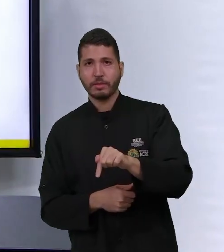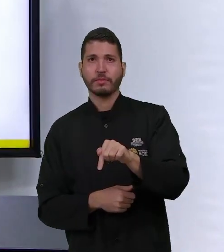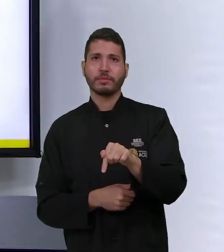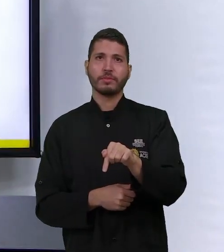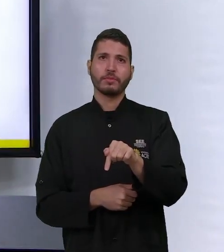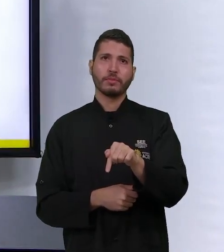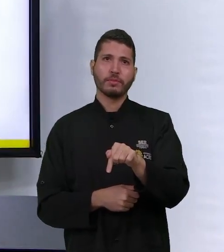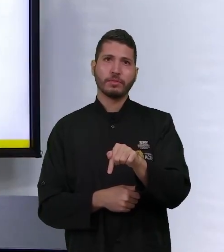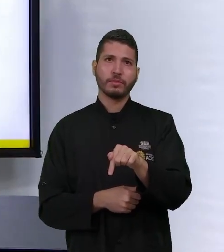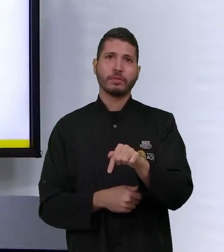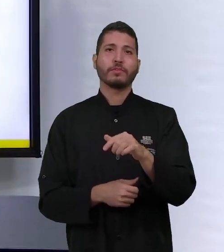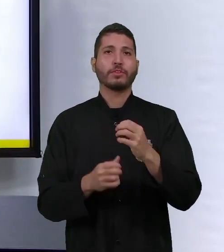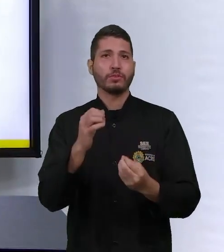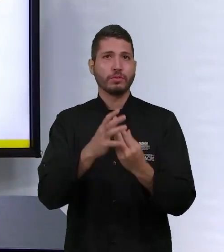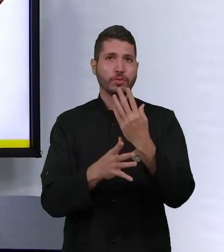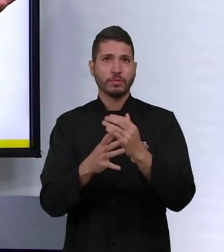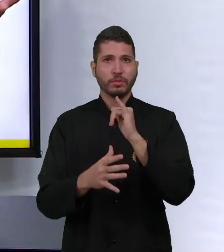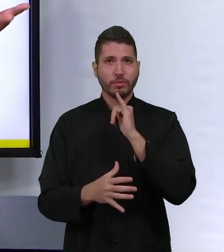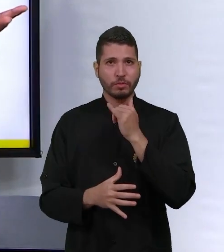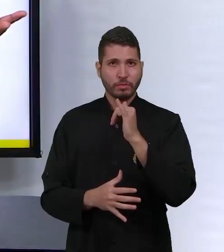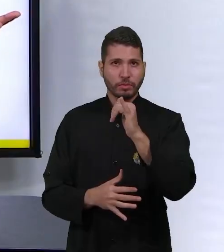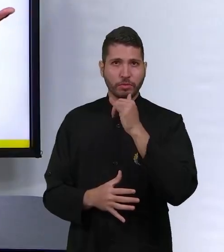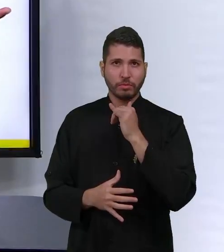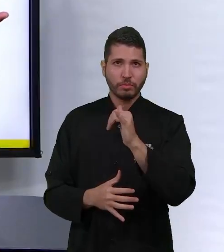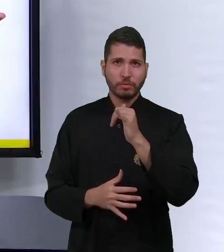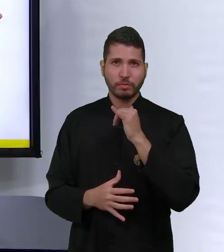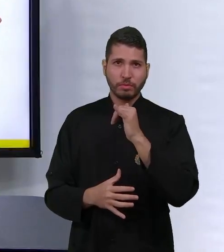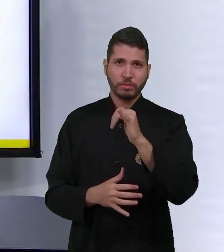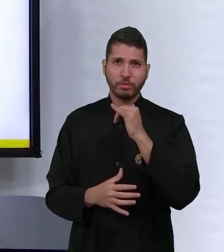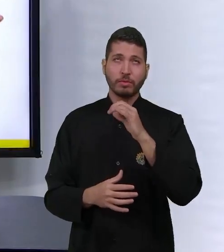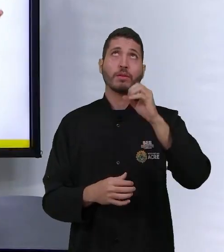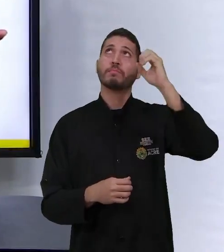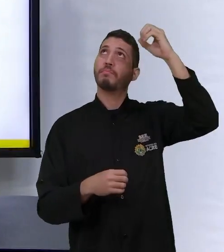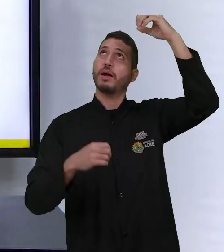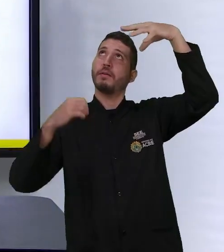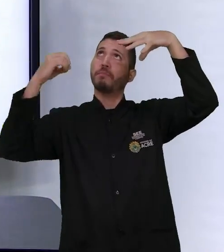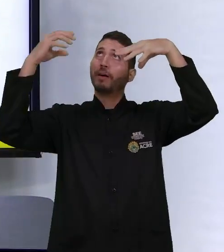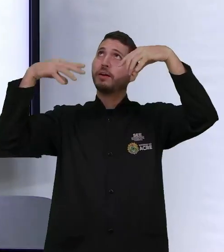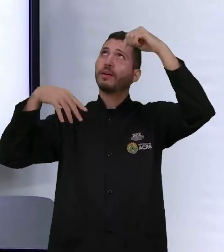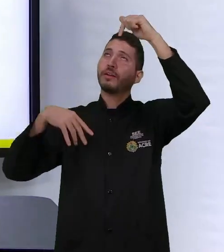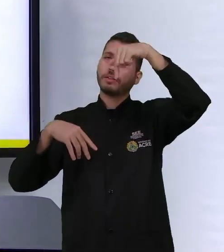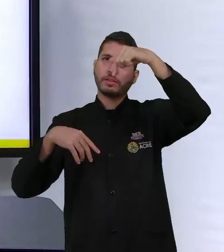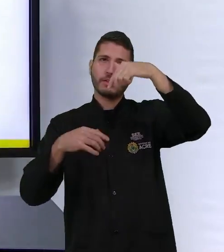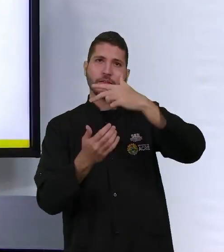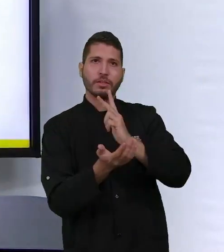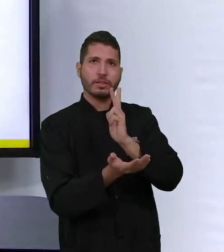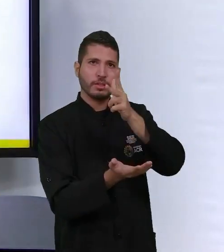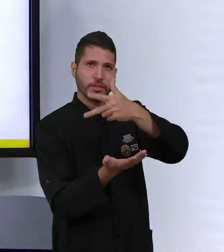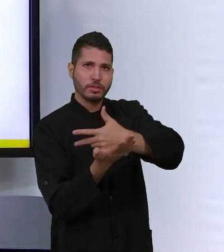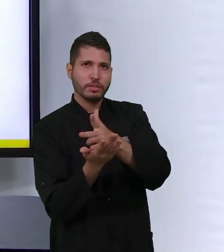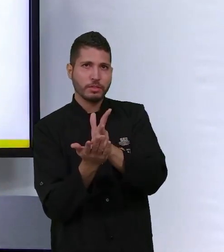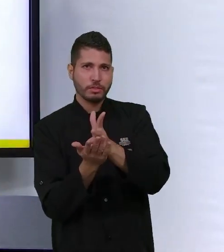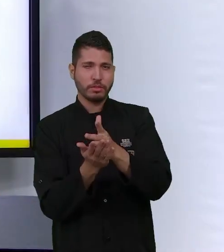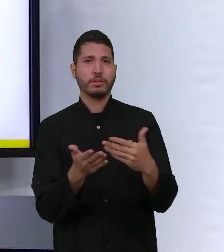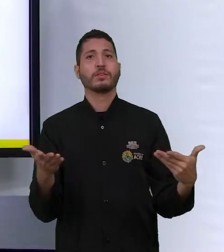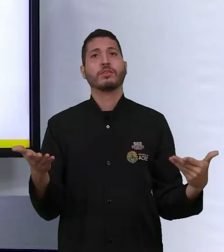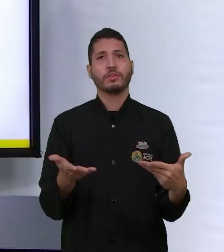surgir a eletricidade. Essa luz que está iluminando essa sala aqui, esse estúdio, na qual vocês estão tendo aula, é a